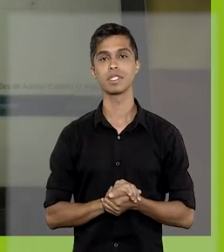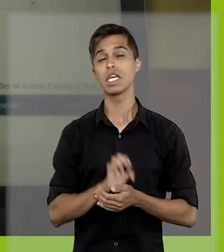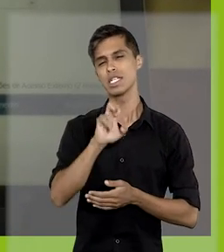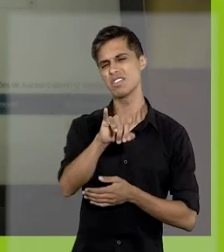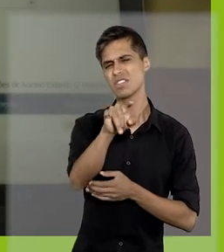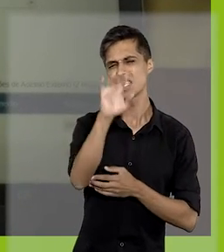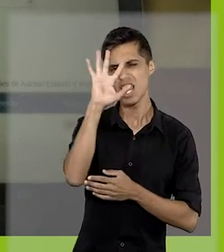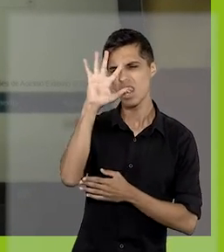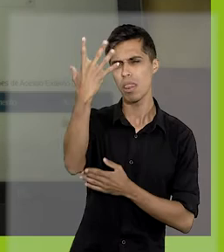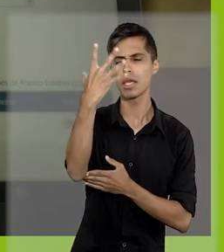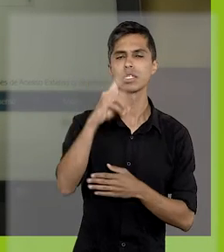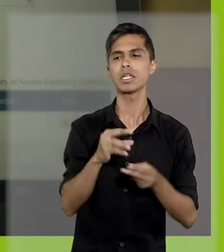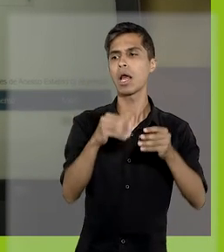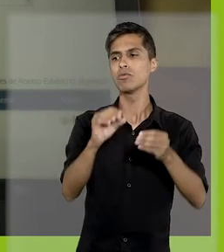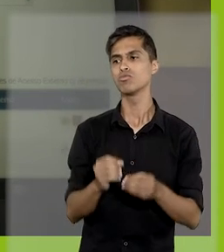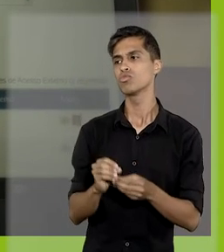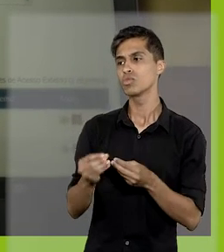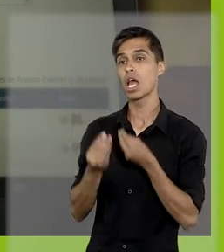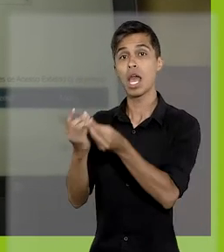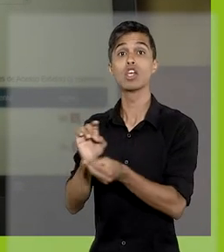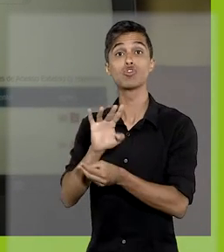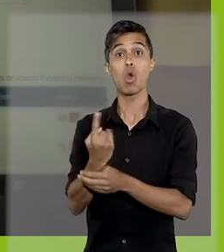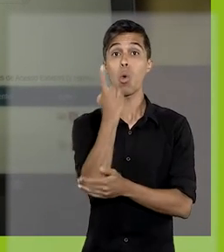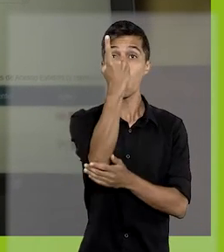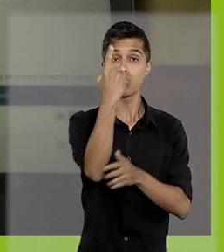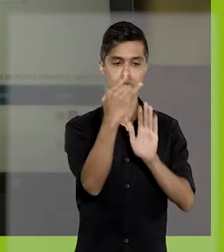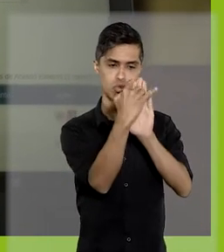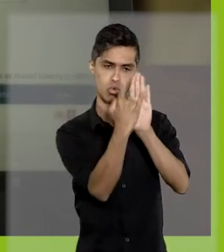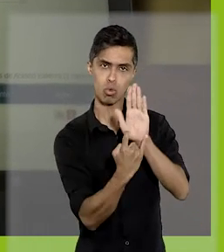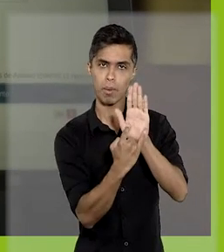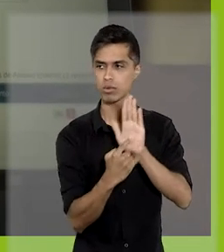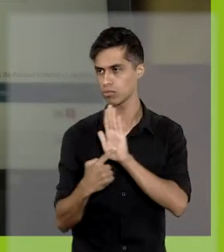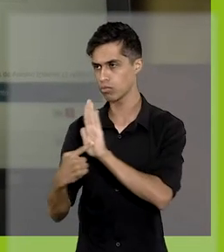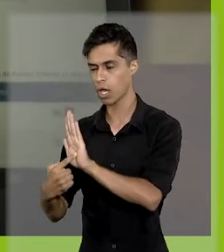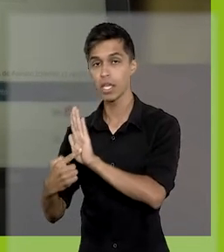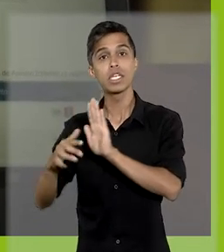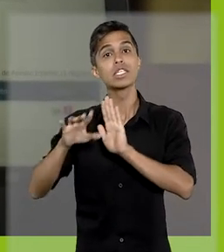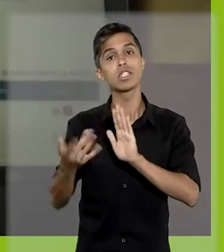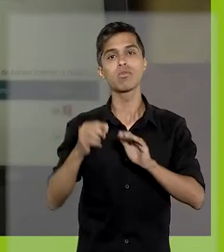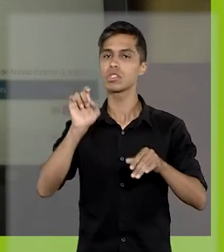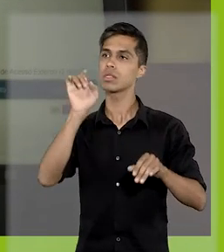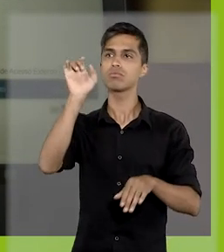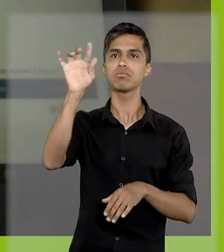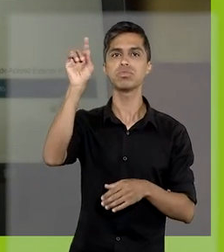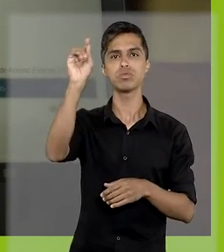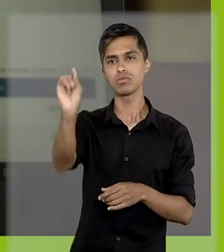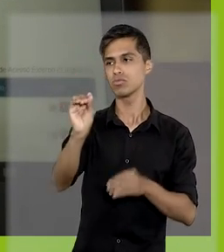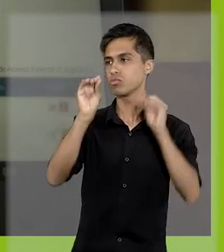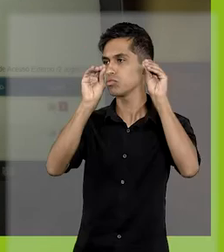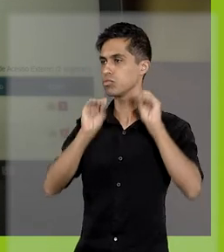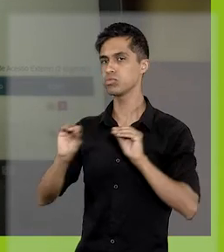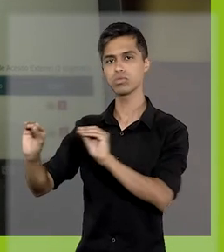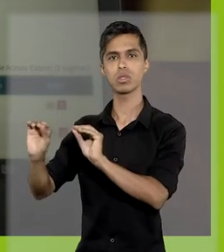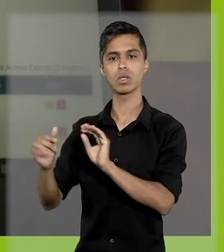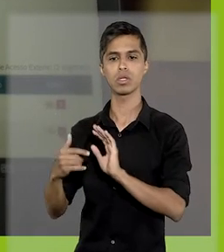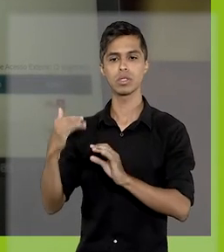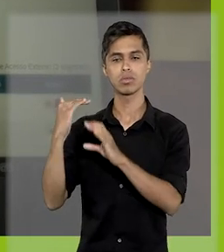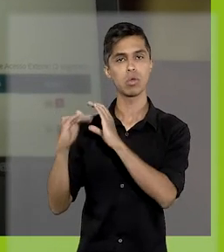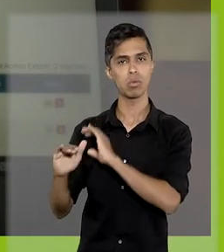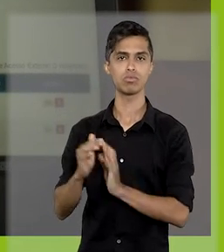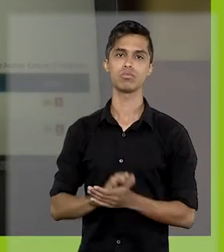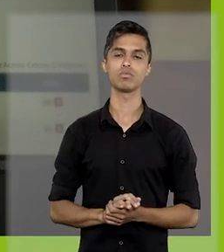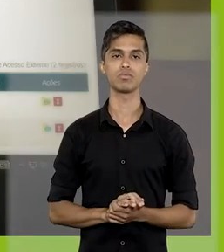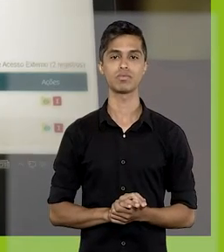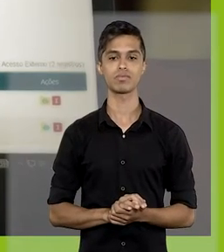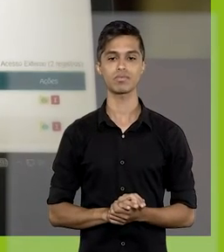decidir conceder acesso a apenas um documento, basta clicar diretamente no ícone correspondente ao item